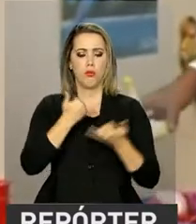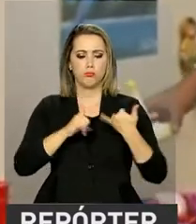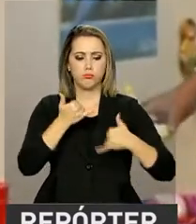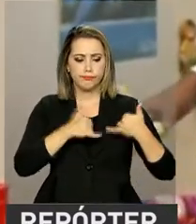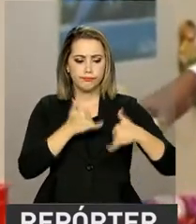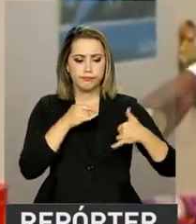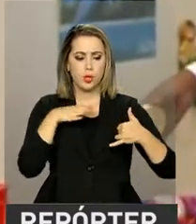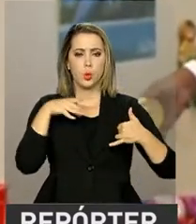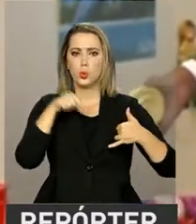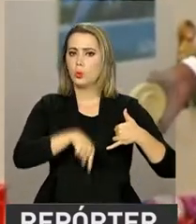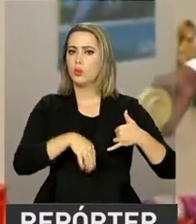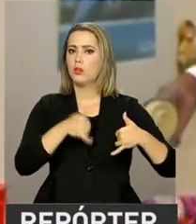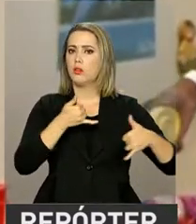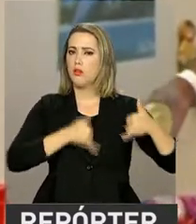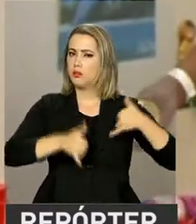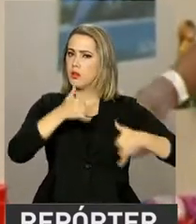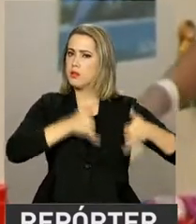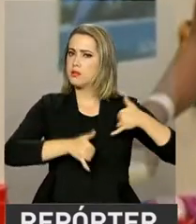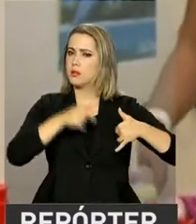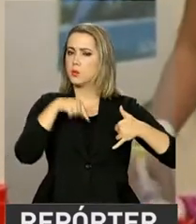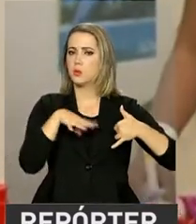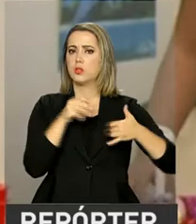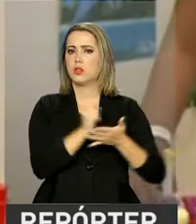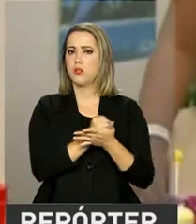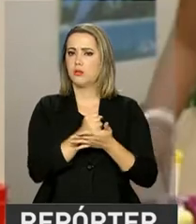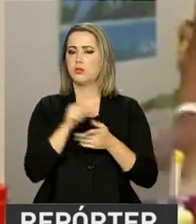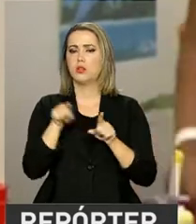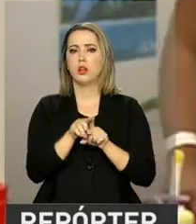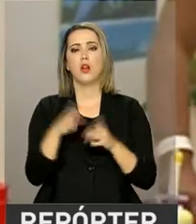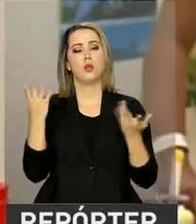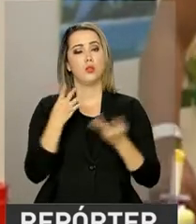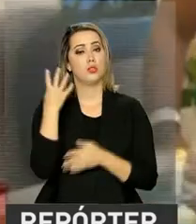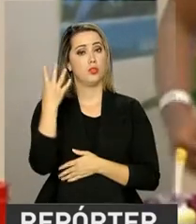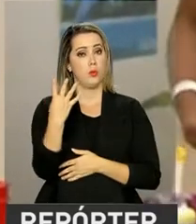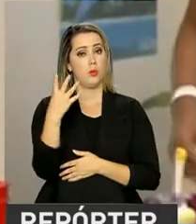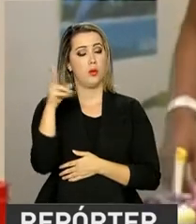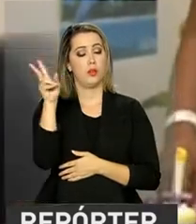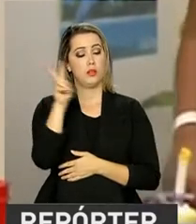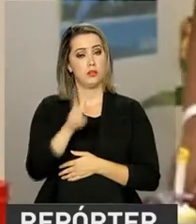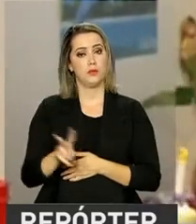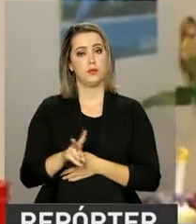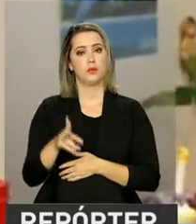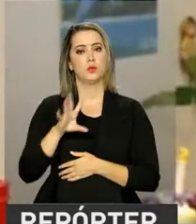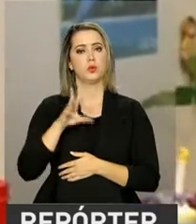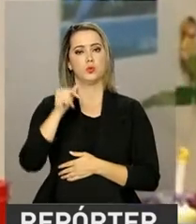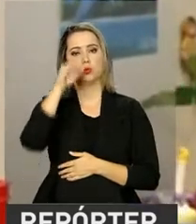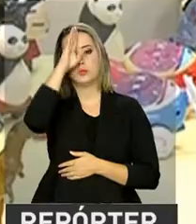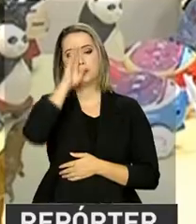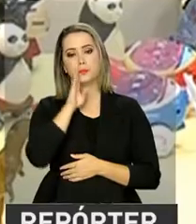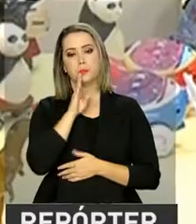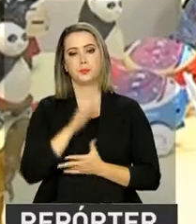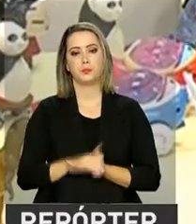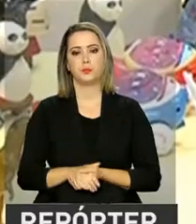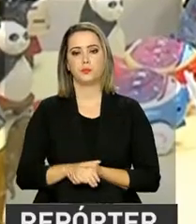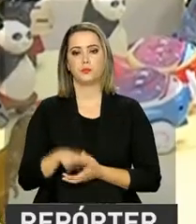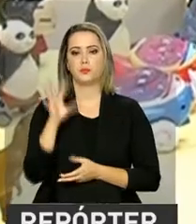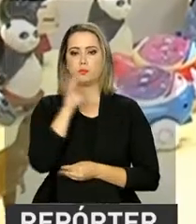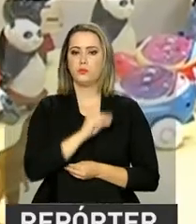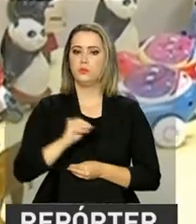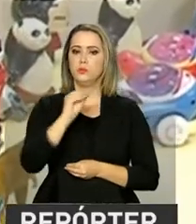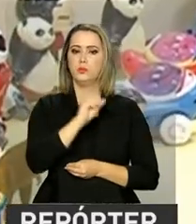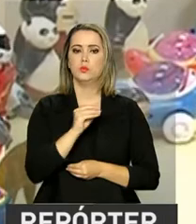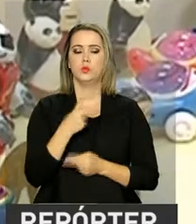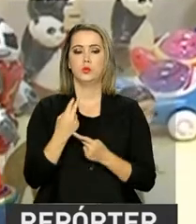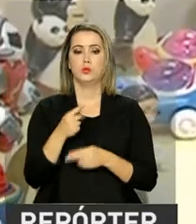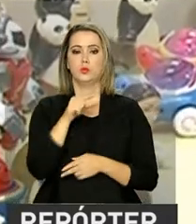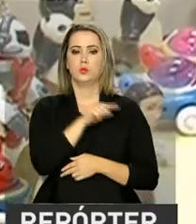foram feitos aqui. E agora a quarta cirurgia já. Tudo gratuito? Tudo gratuito. Tratamentos a pacientes